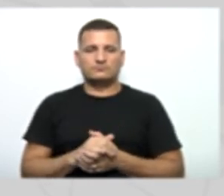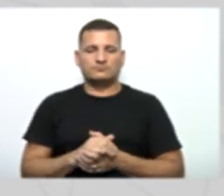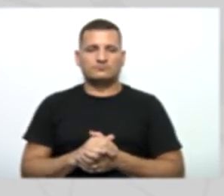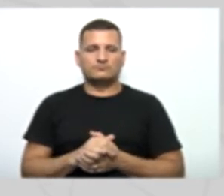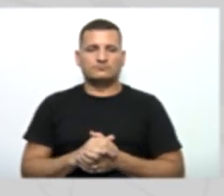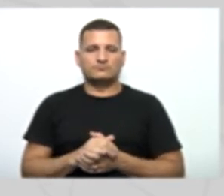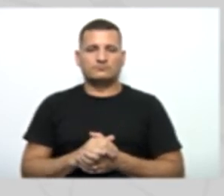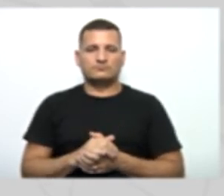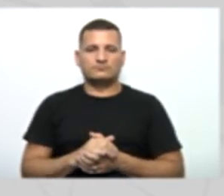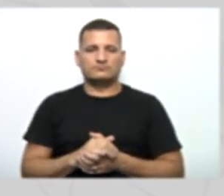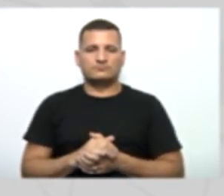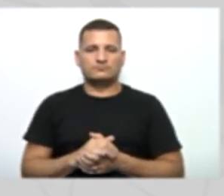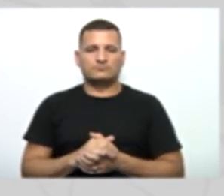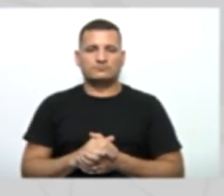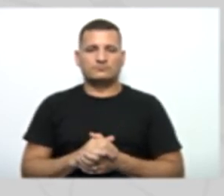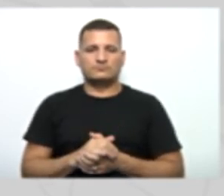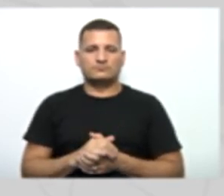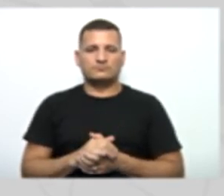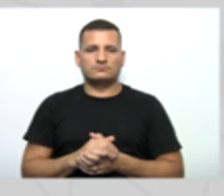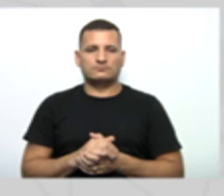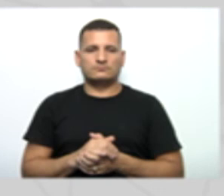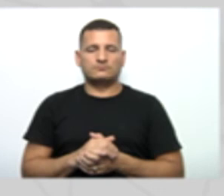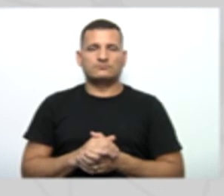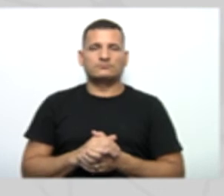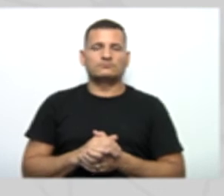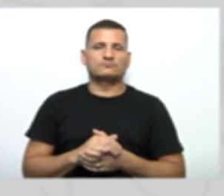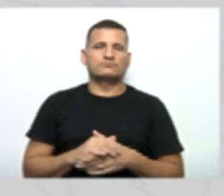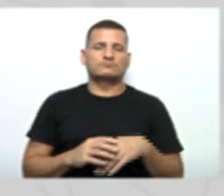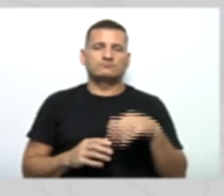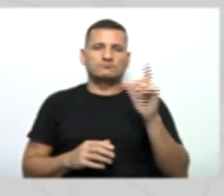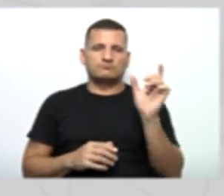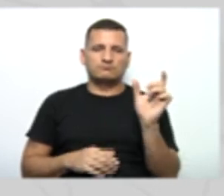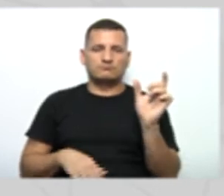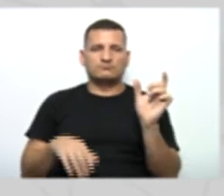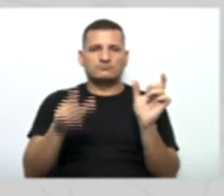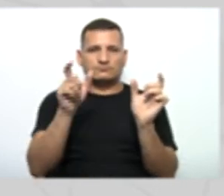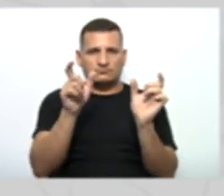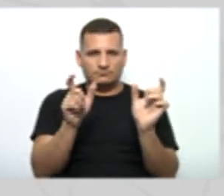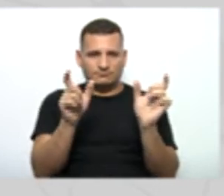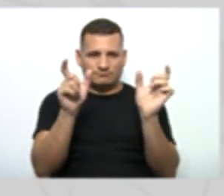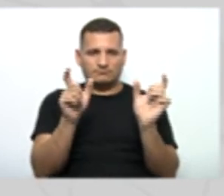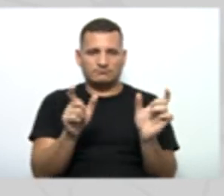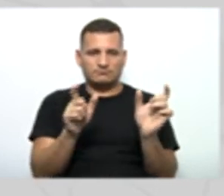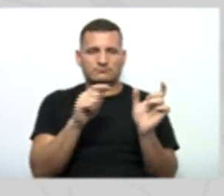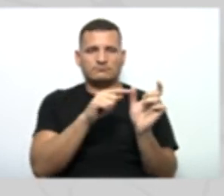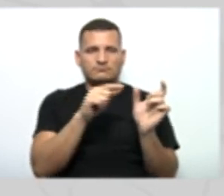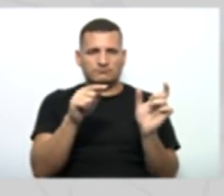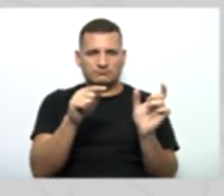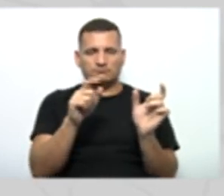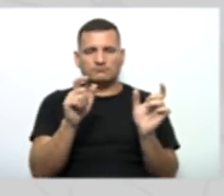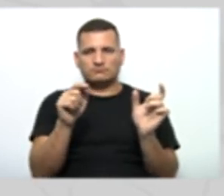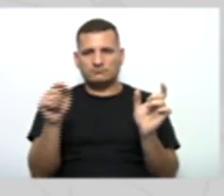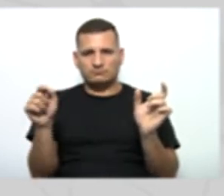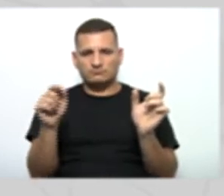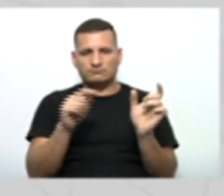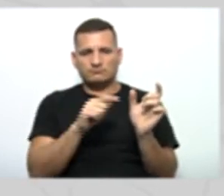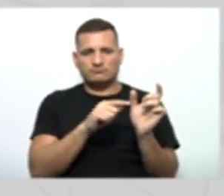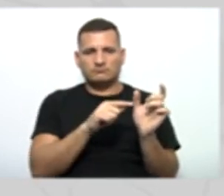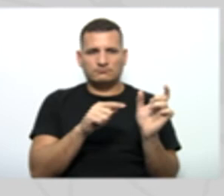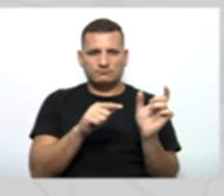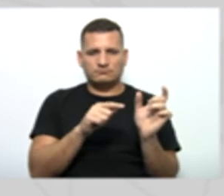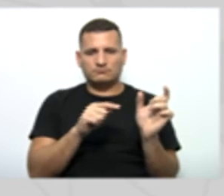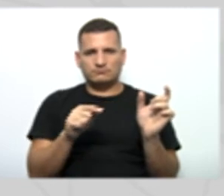relacionar essa classe com essa? Eu posso relacionar essa classe com essa, assim com